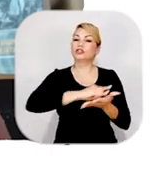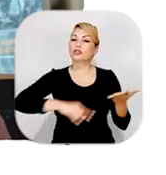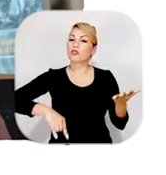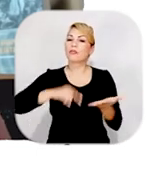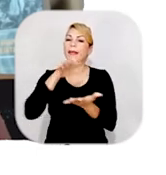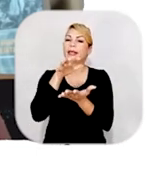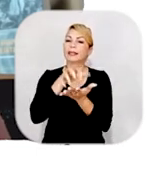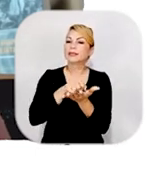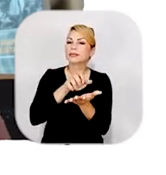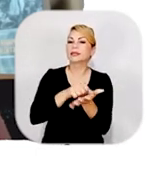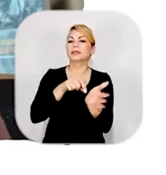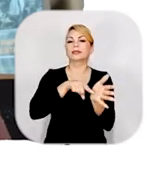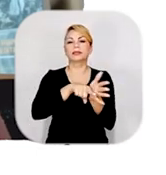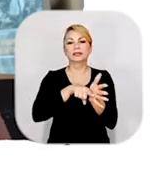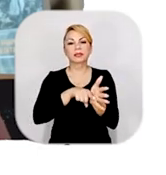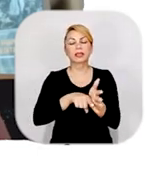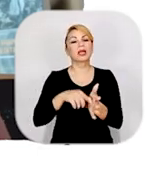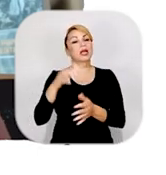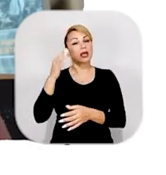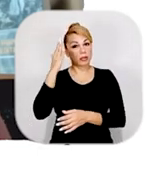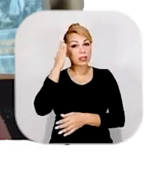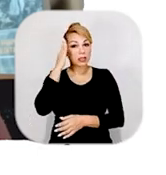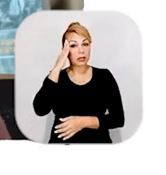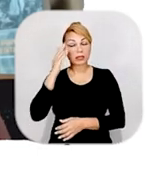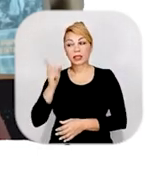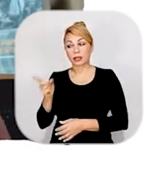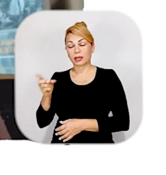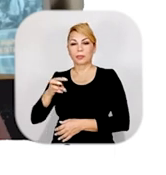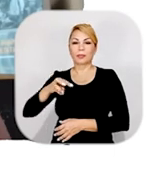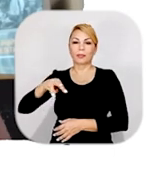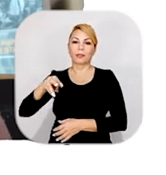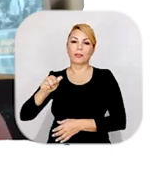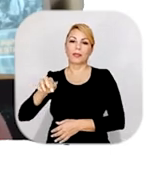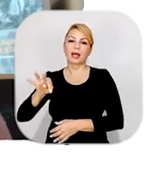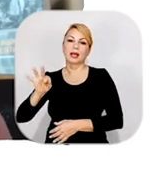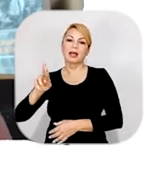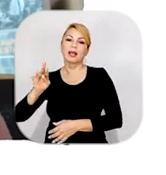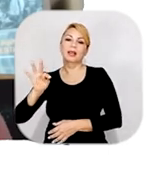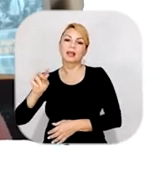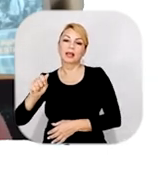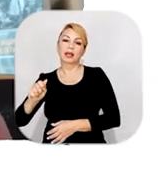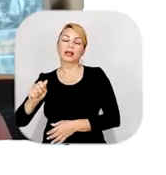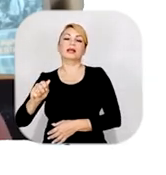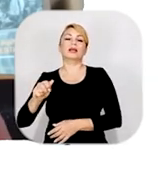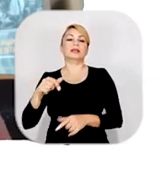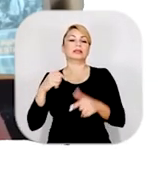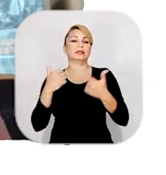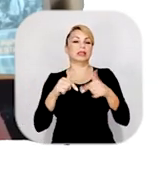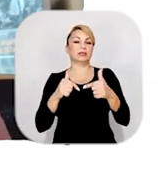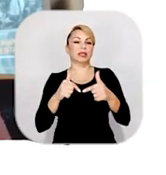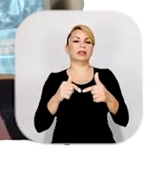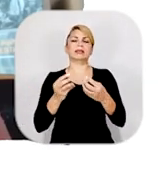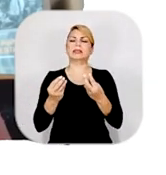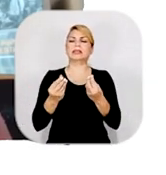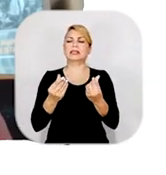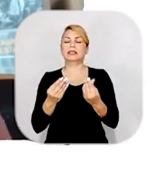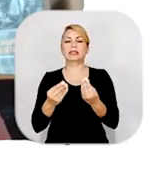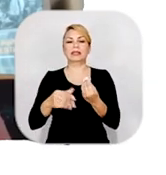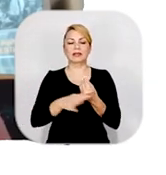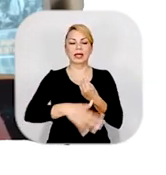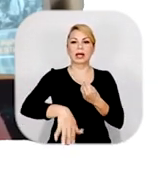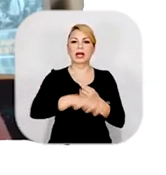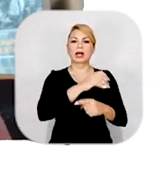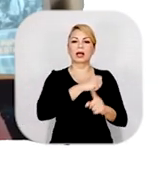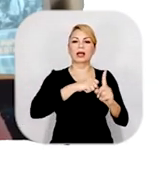de trabalho com povos indígenas, não só com conflitos aqui no Brasil, ela é muito sensível a essa causa social,